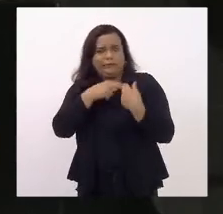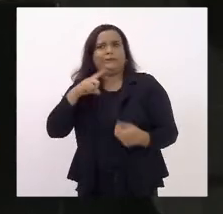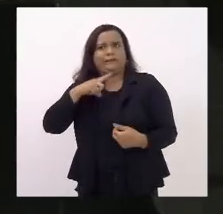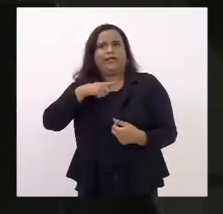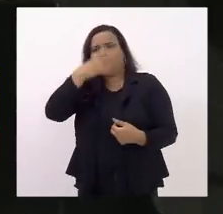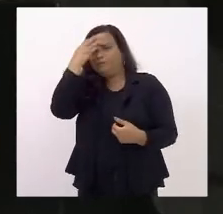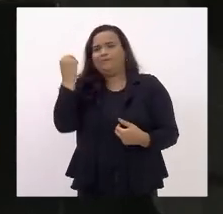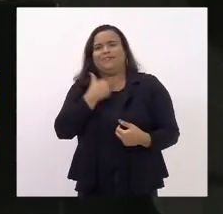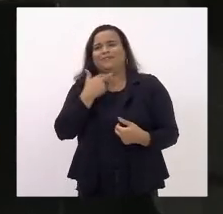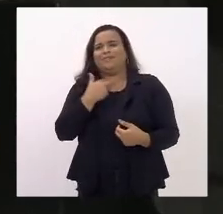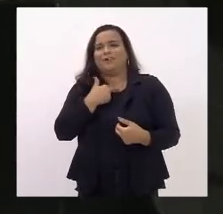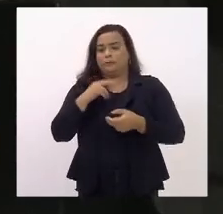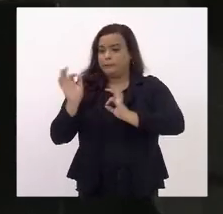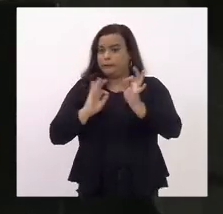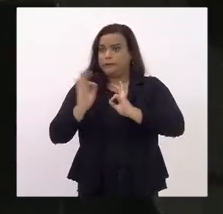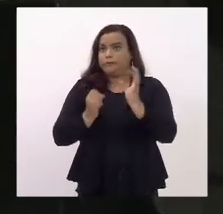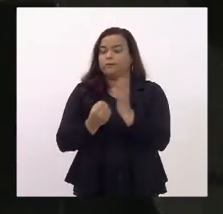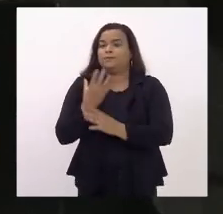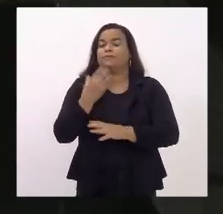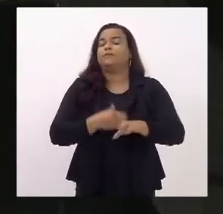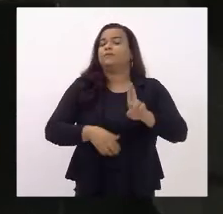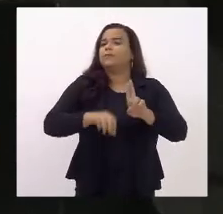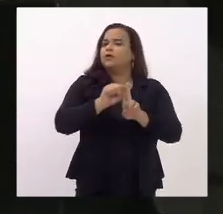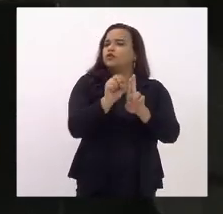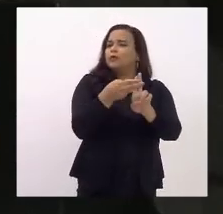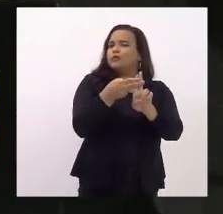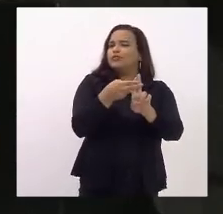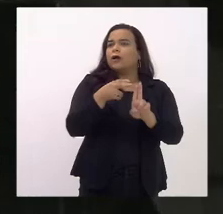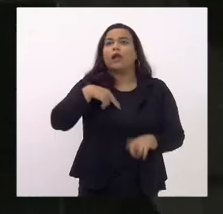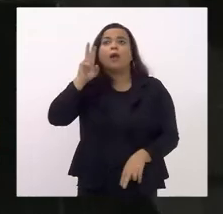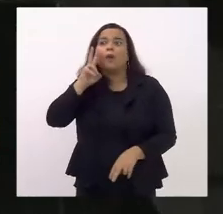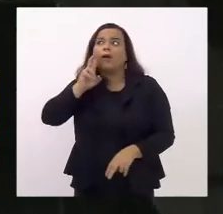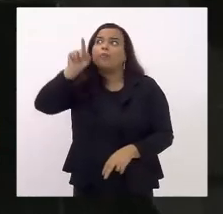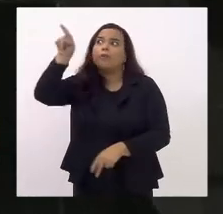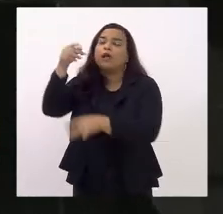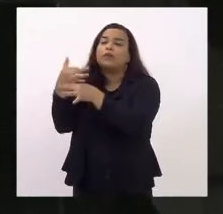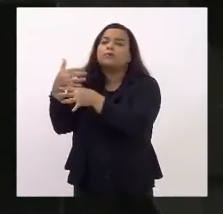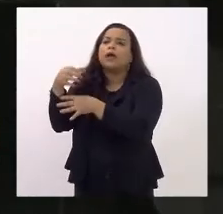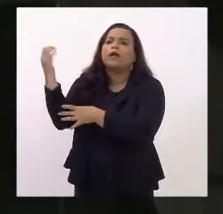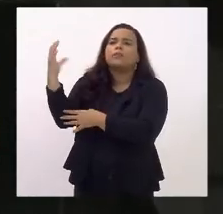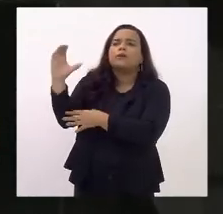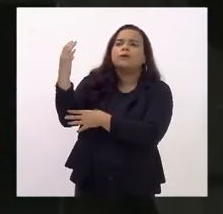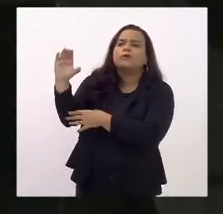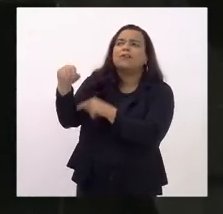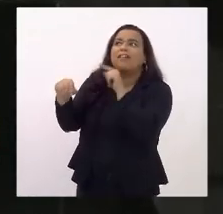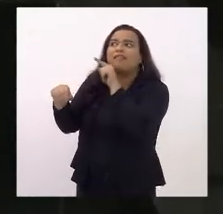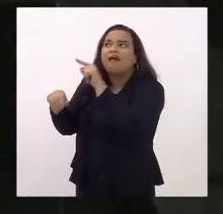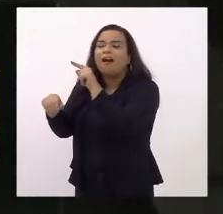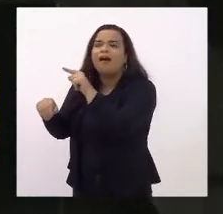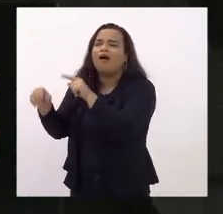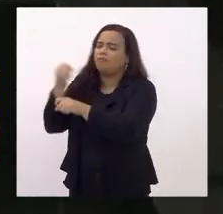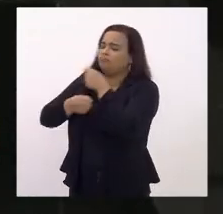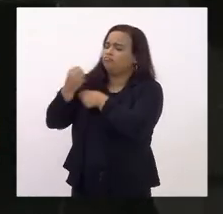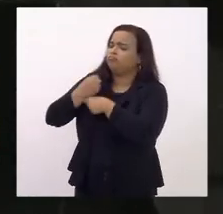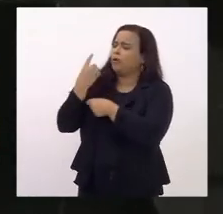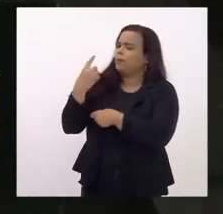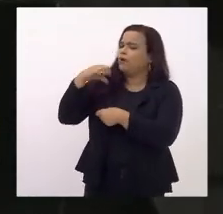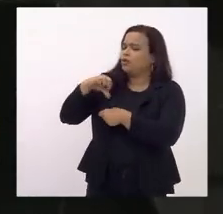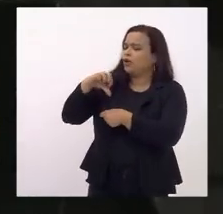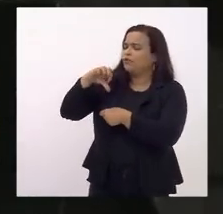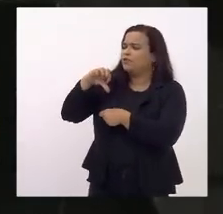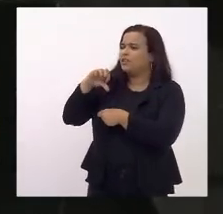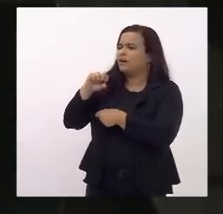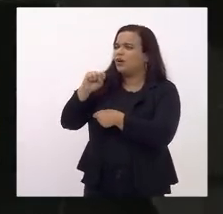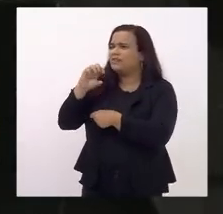eu me lembro que cidades como Niterói, no final dos anos 80, no início dos anos 90, no